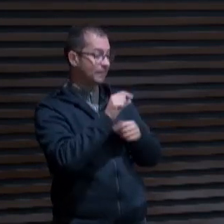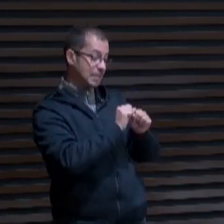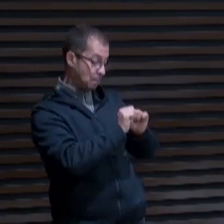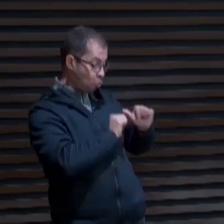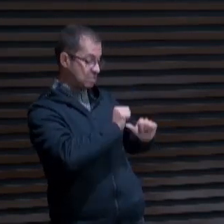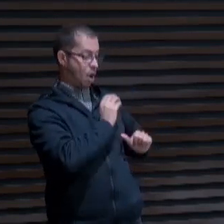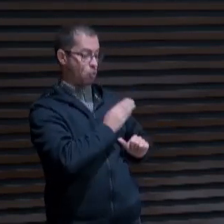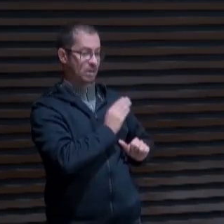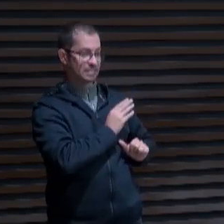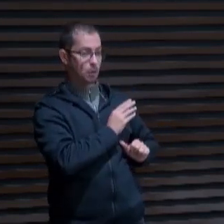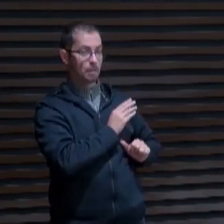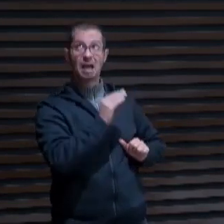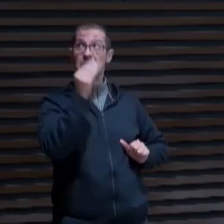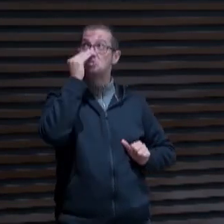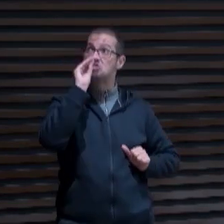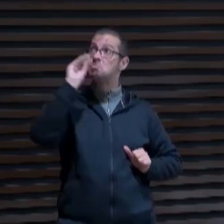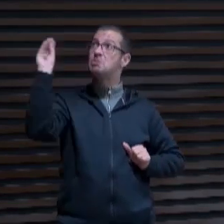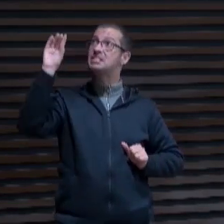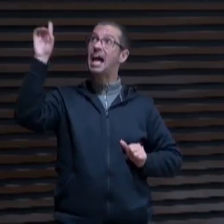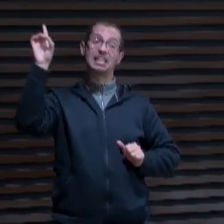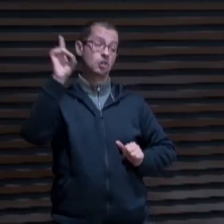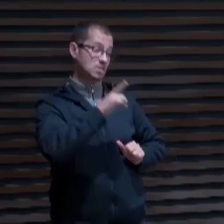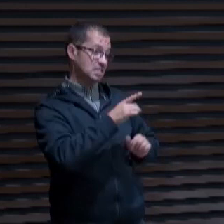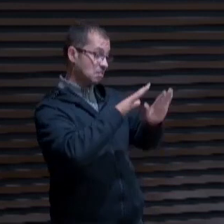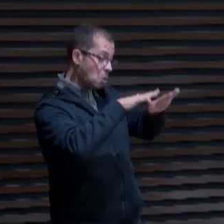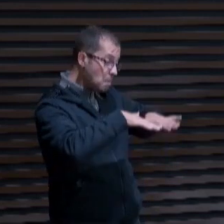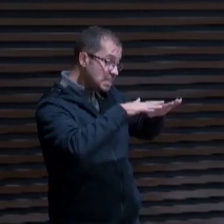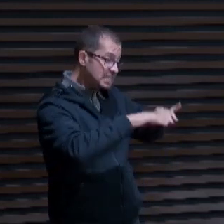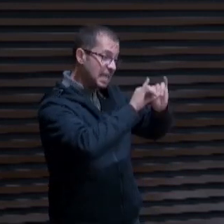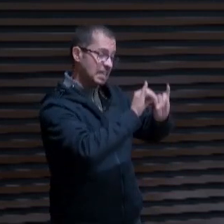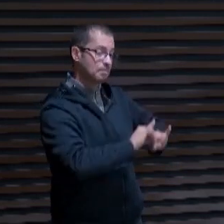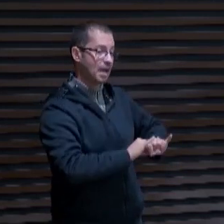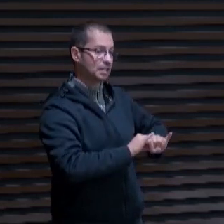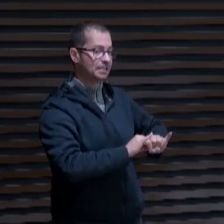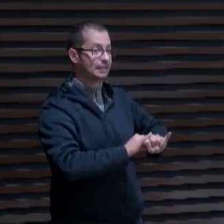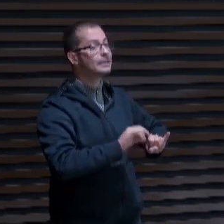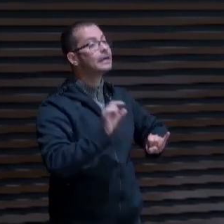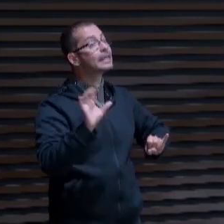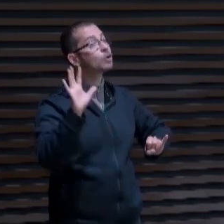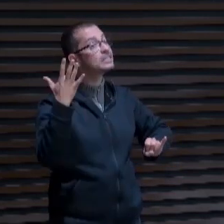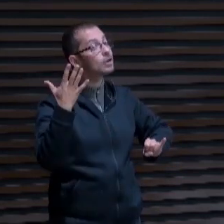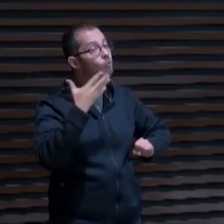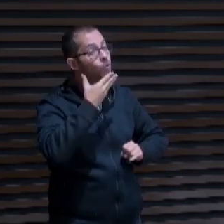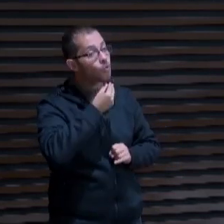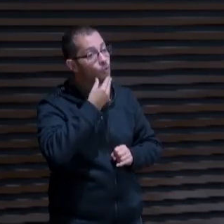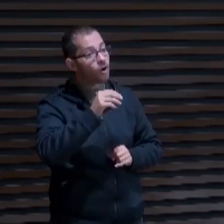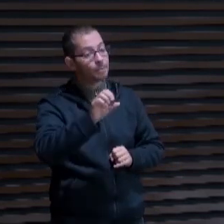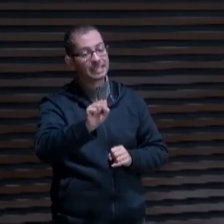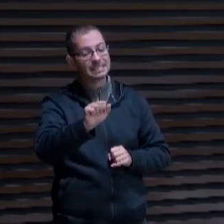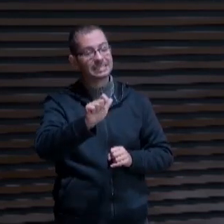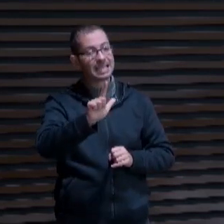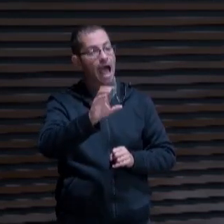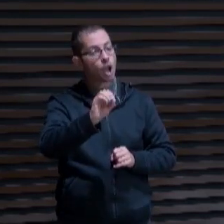aconteceu? Salomão se apegou a essas mulheres. E ele quis fazer a vontade delas. Ele só quis fazer